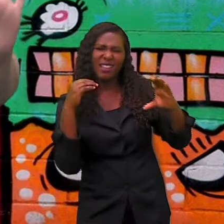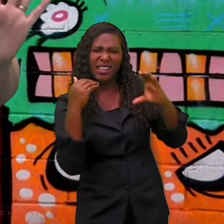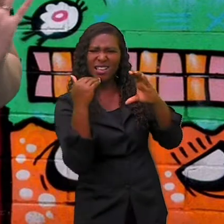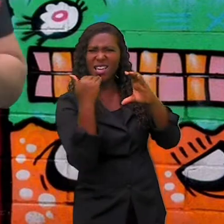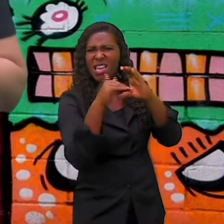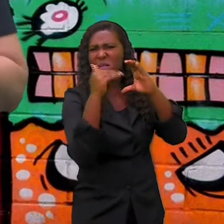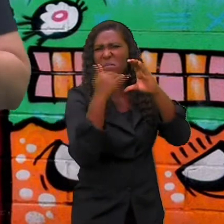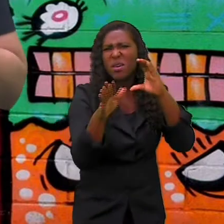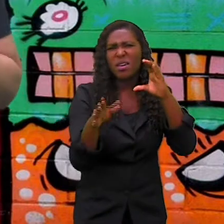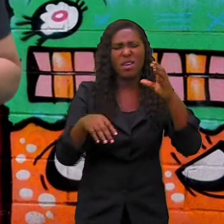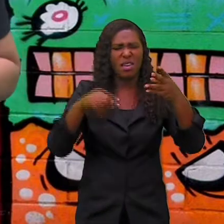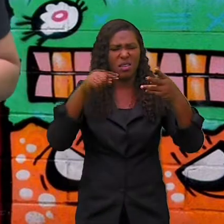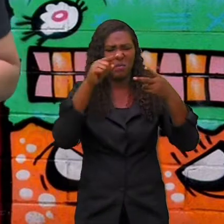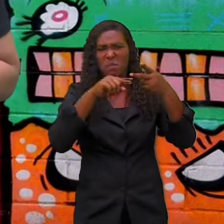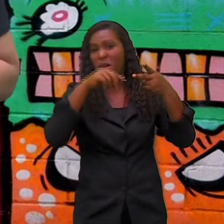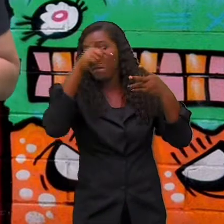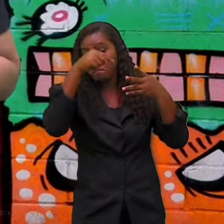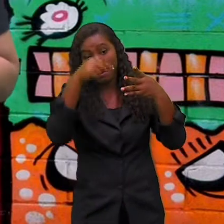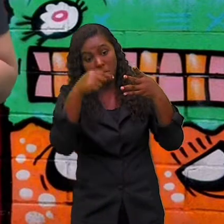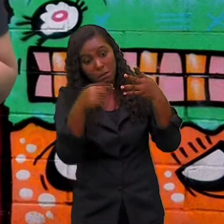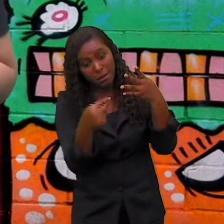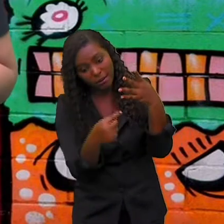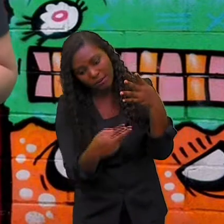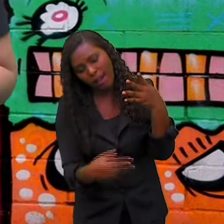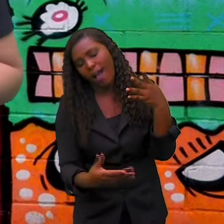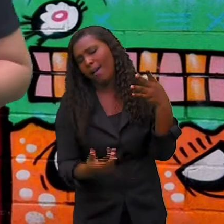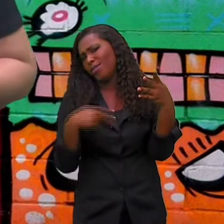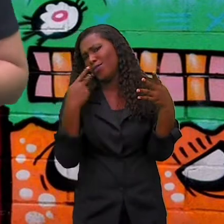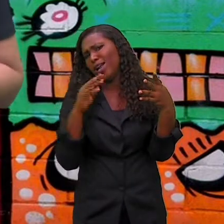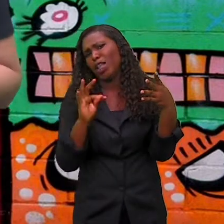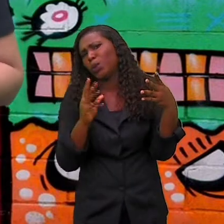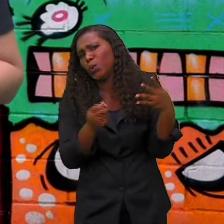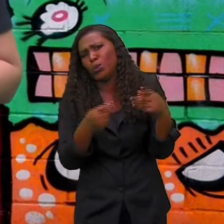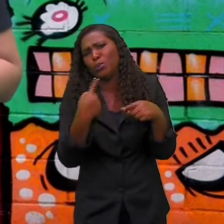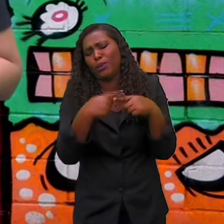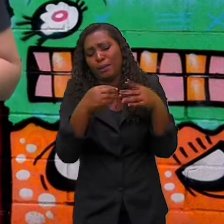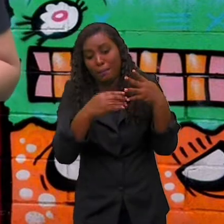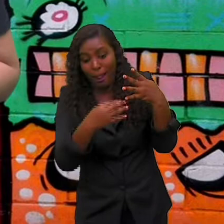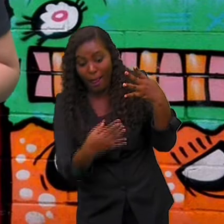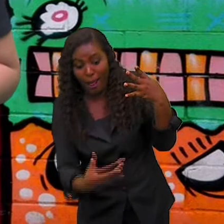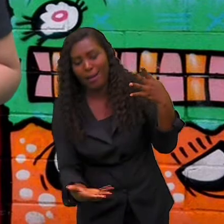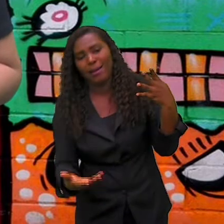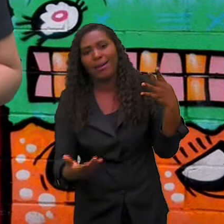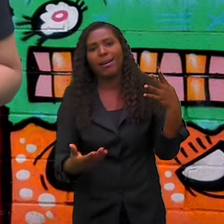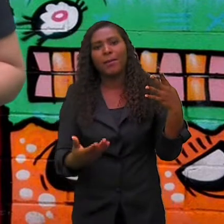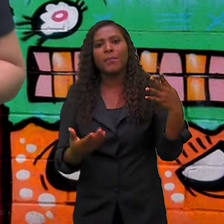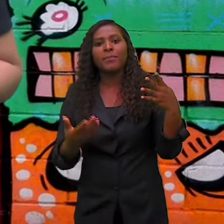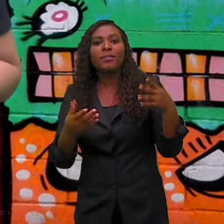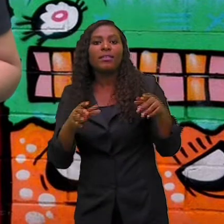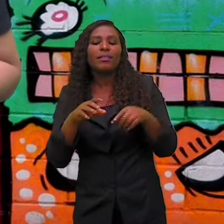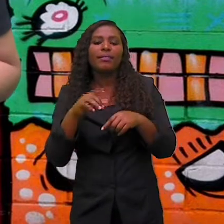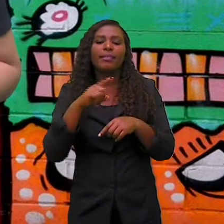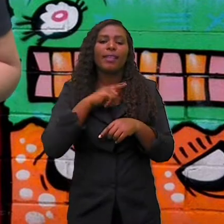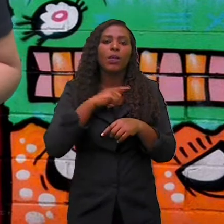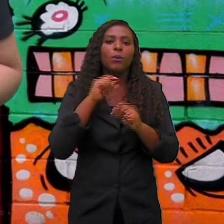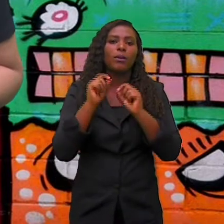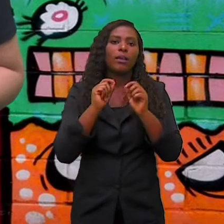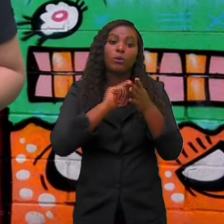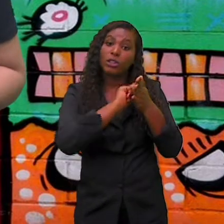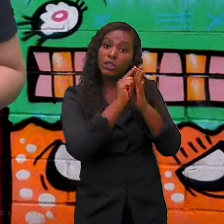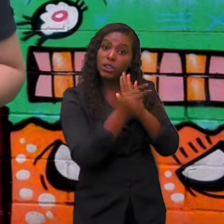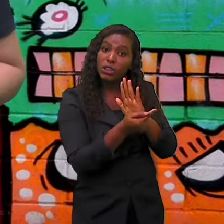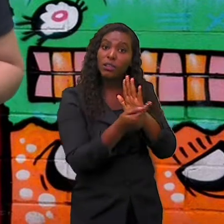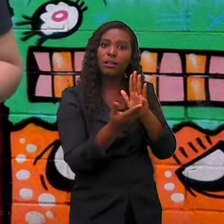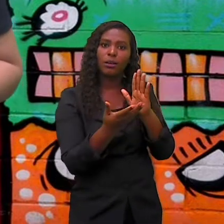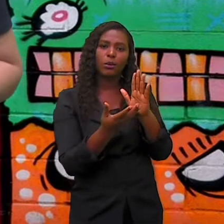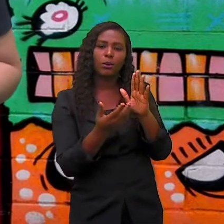ficar citando todos aqui não, que a lista é grande. Esses gêneros, eles que são ligados à internet, eles estão sempre se inovando